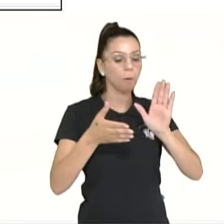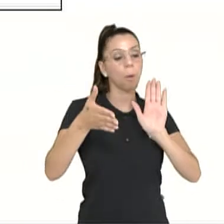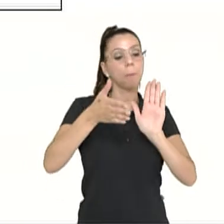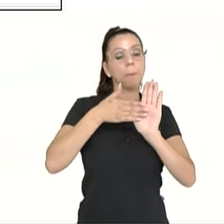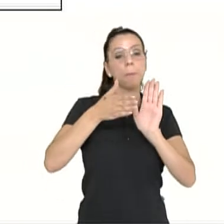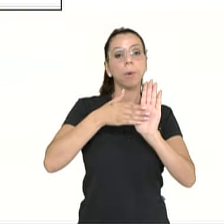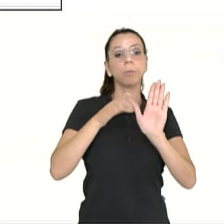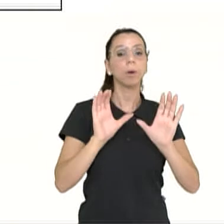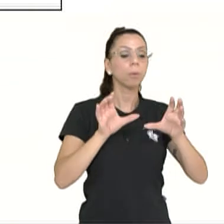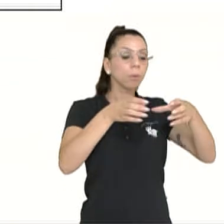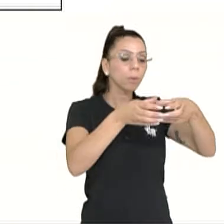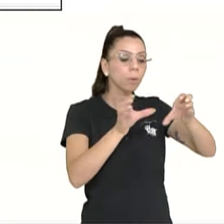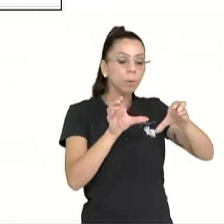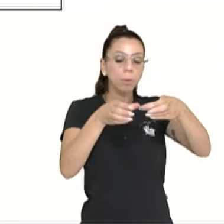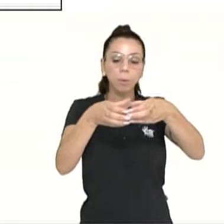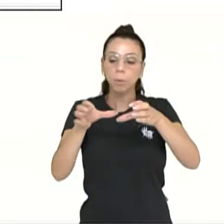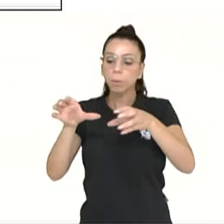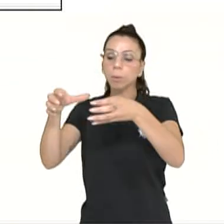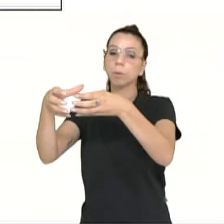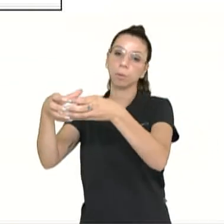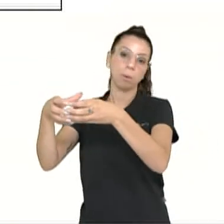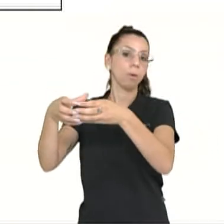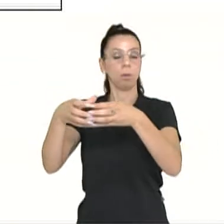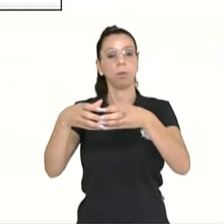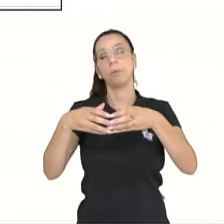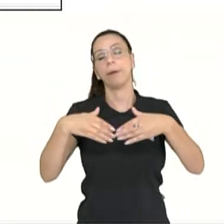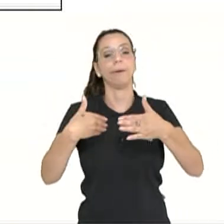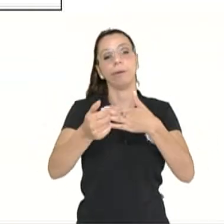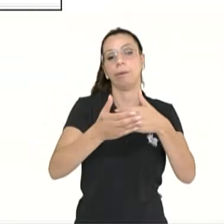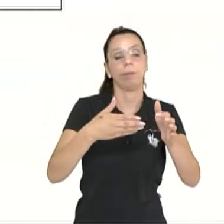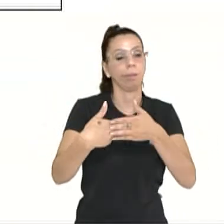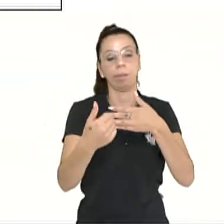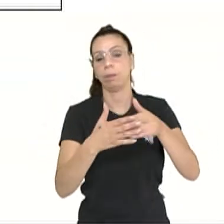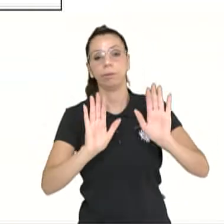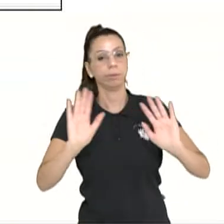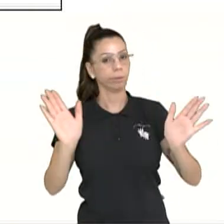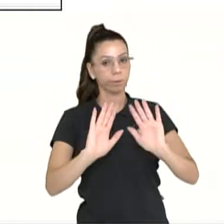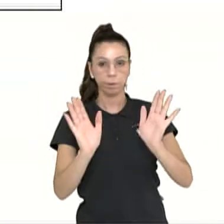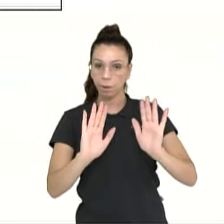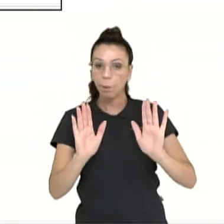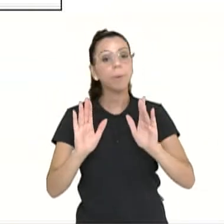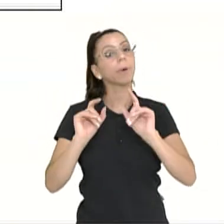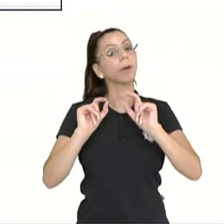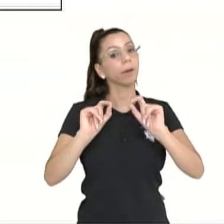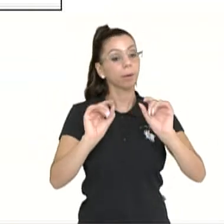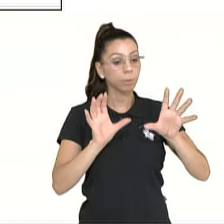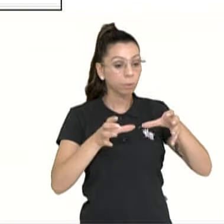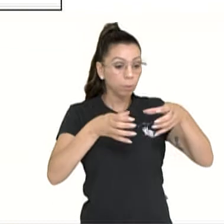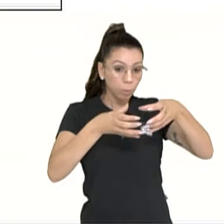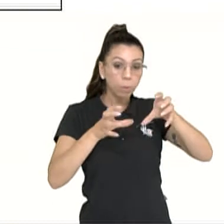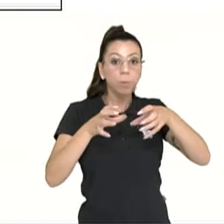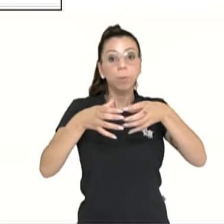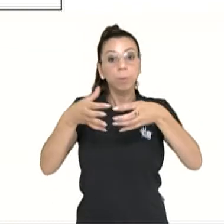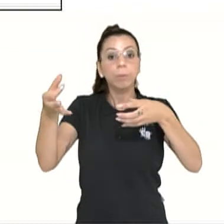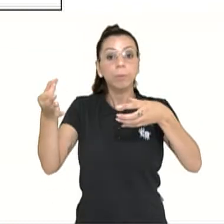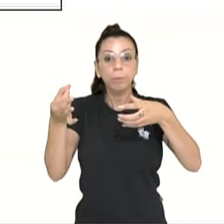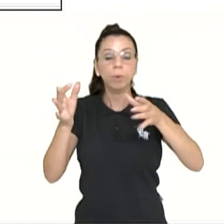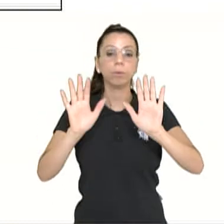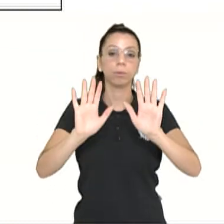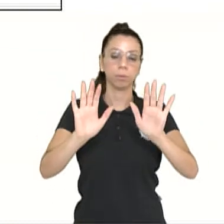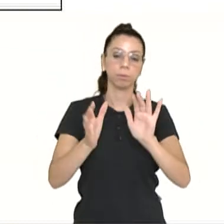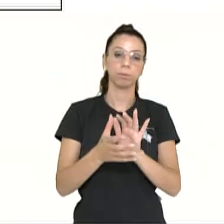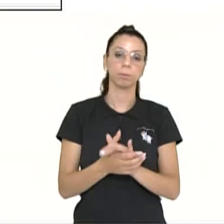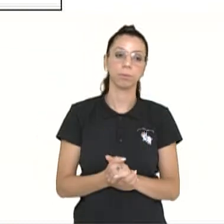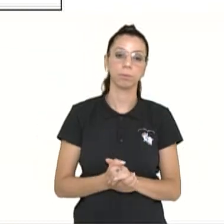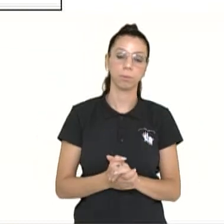agrupar. Então como que ele vai agrupar? Não é aleatoriamente, né? Não é de qualquer jeito que se calcula esses grupos. Então nós temos para o